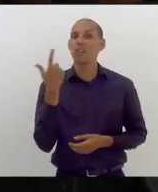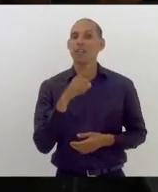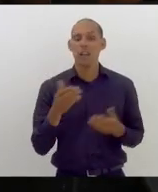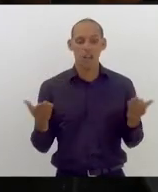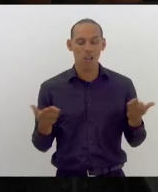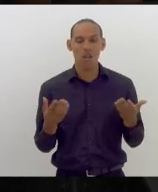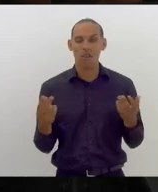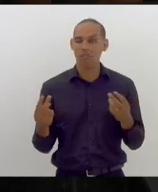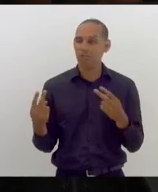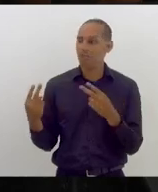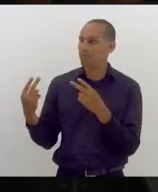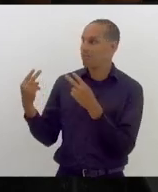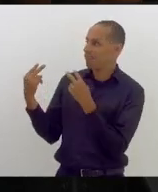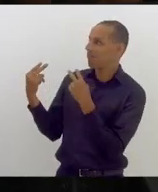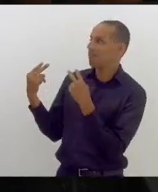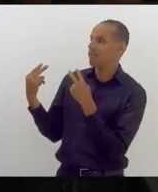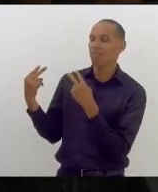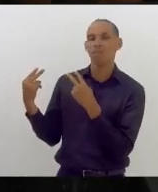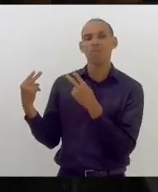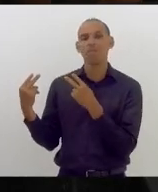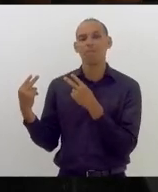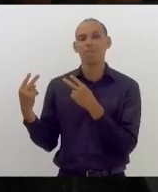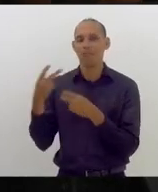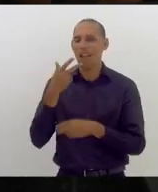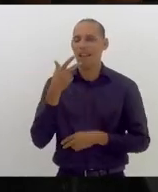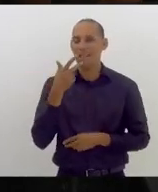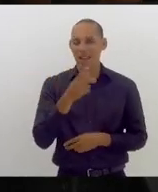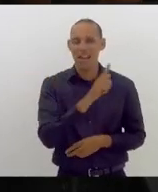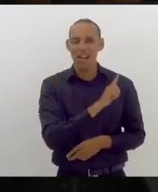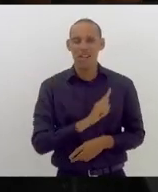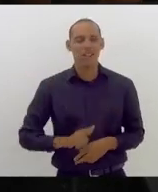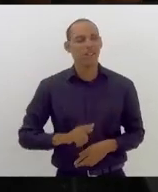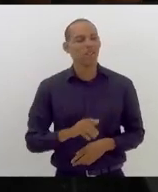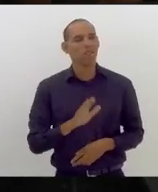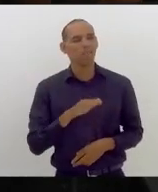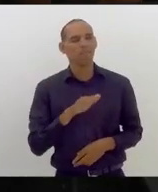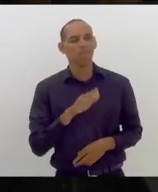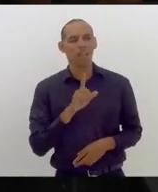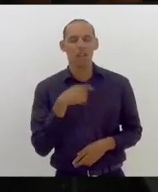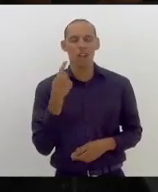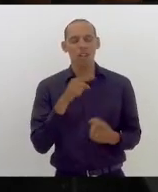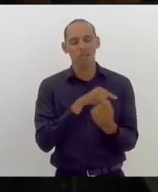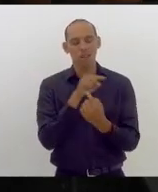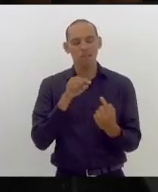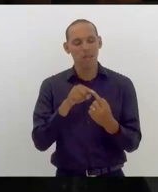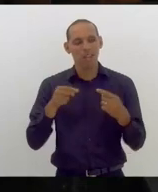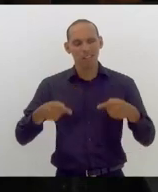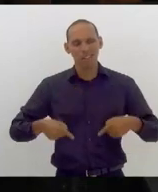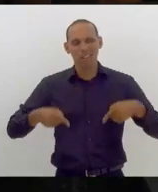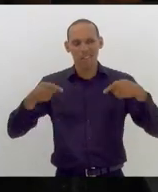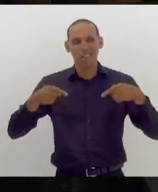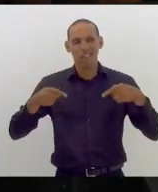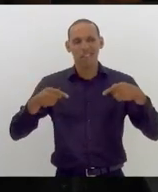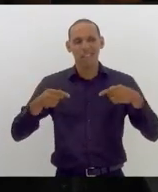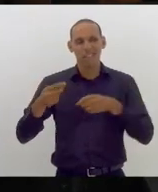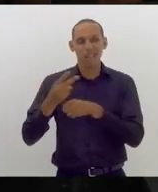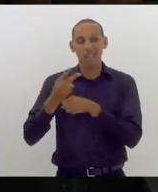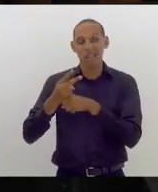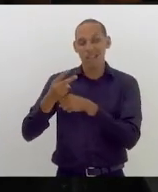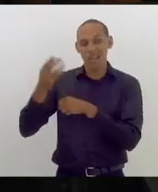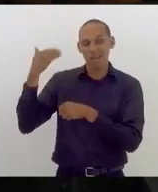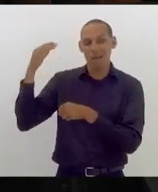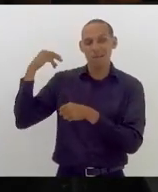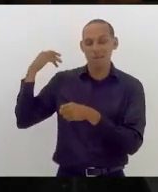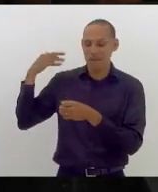hoje olhar para trás e dizer ao governador de que a missão e o desafio que ele nos deu há 2 anos